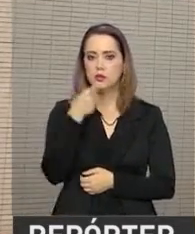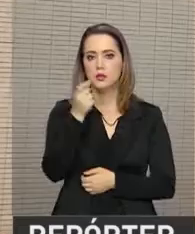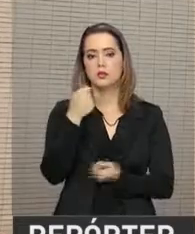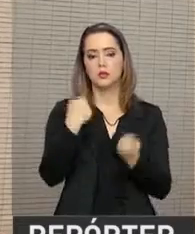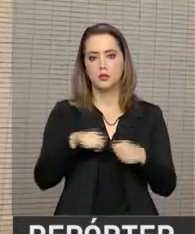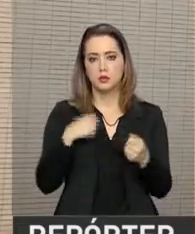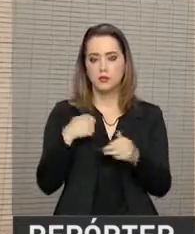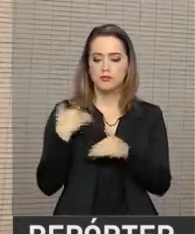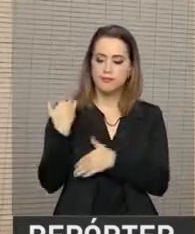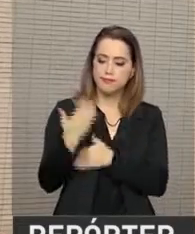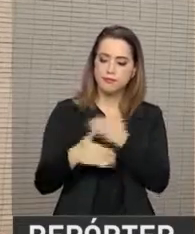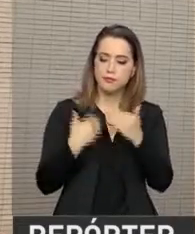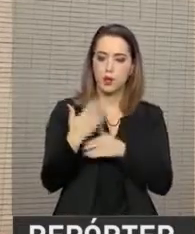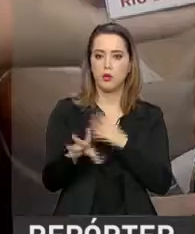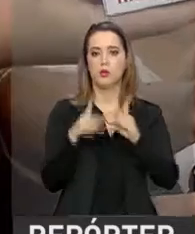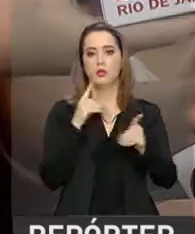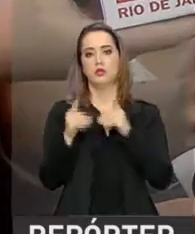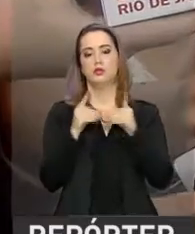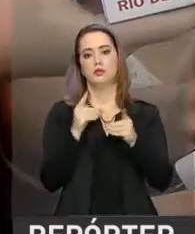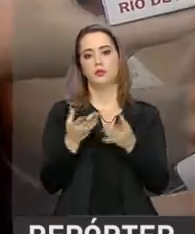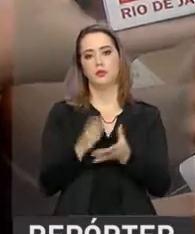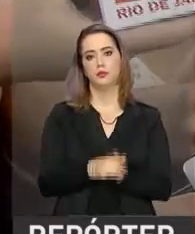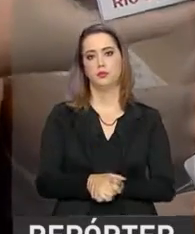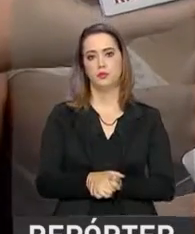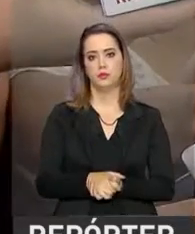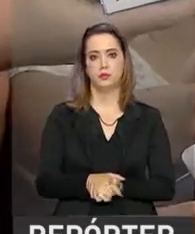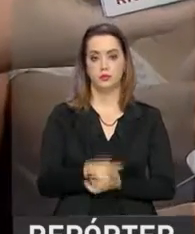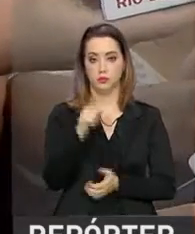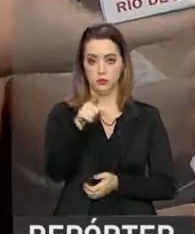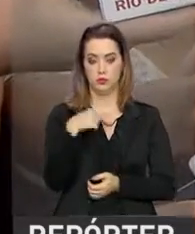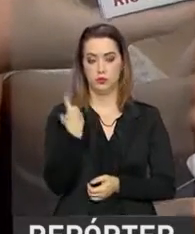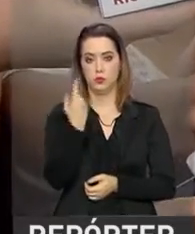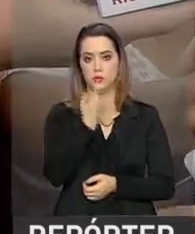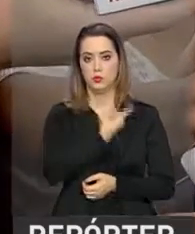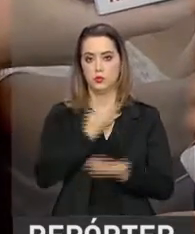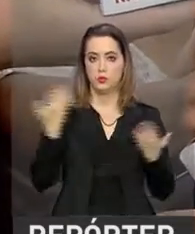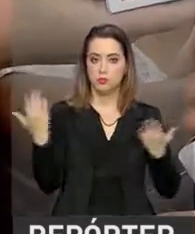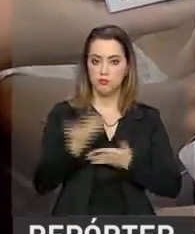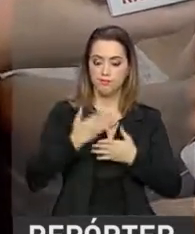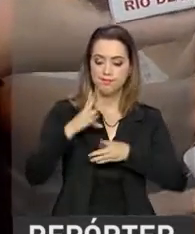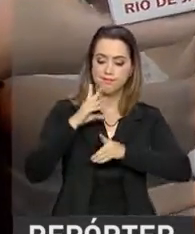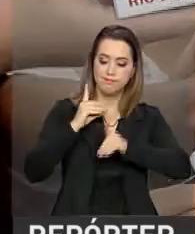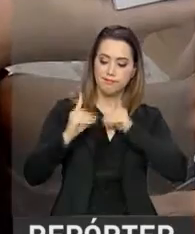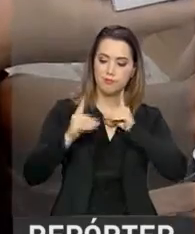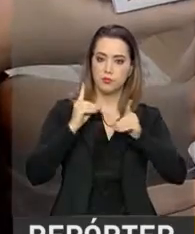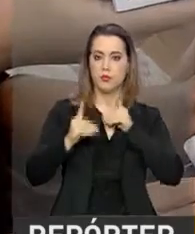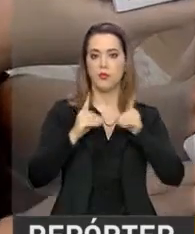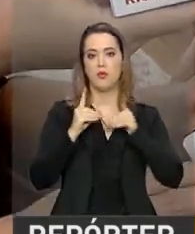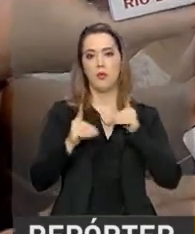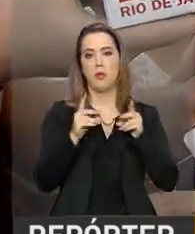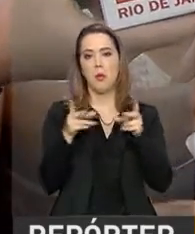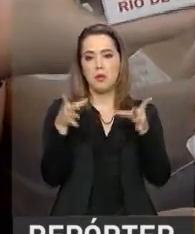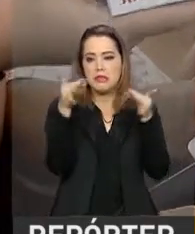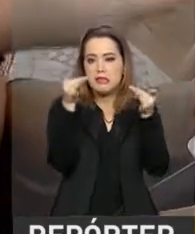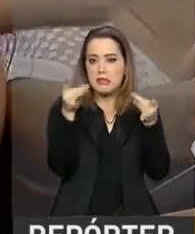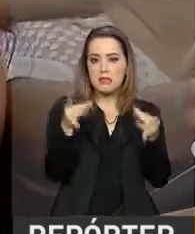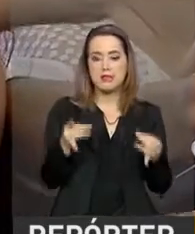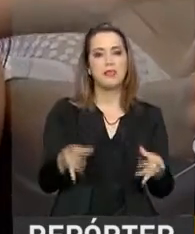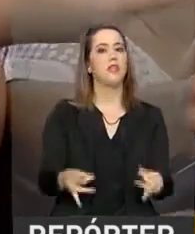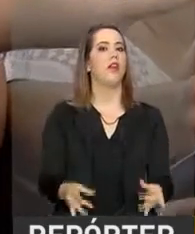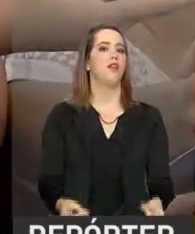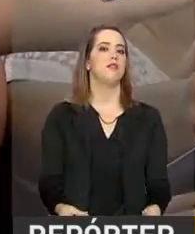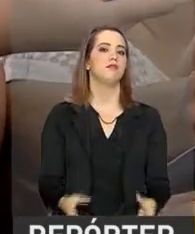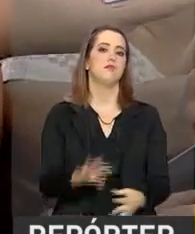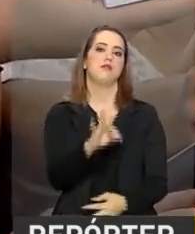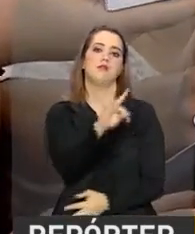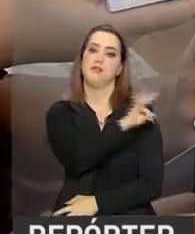o debate com os parlamentares. Estamos agora discutindo exatamente detalhes técnicos, etc.,